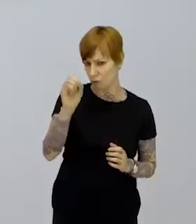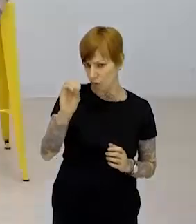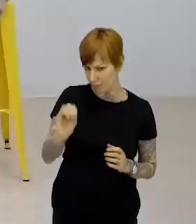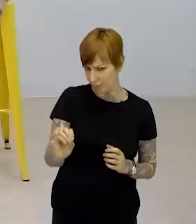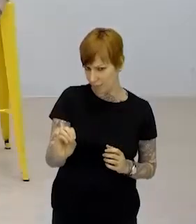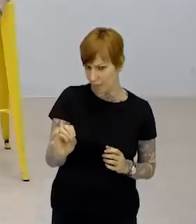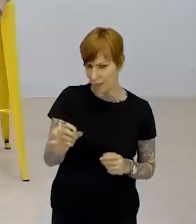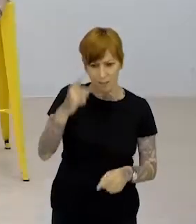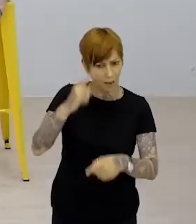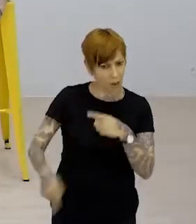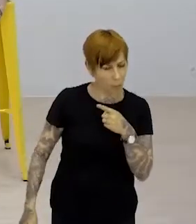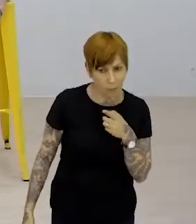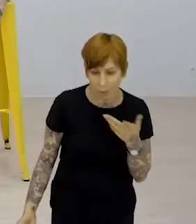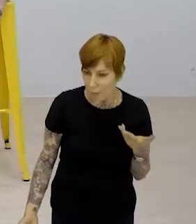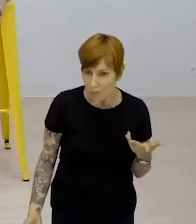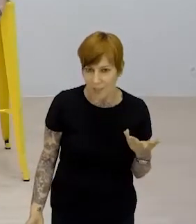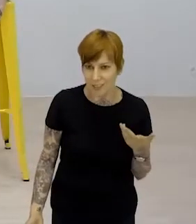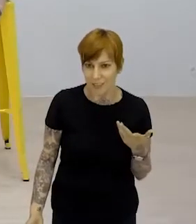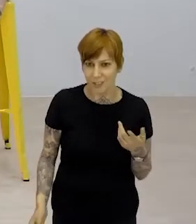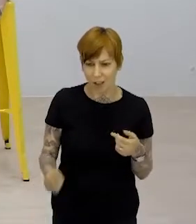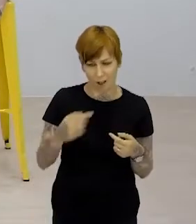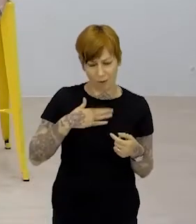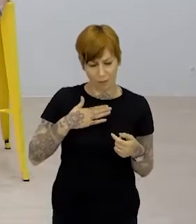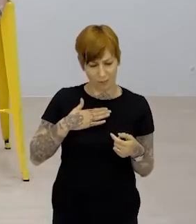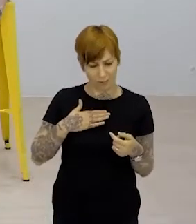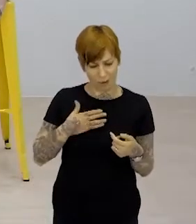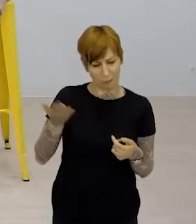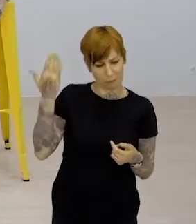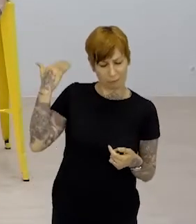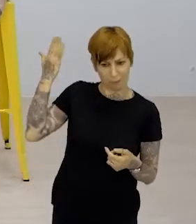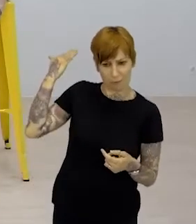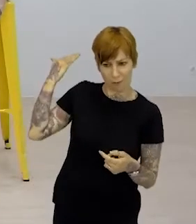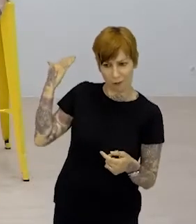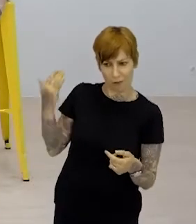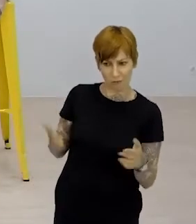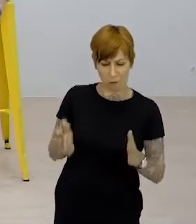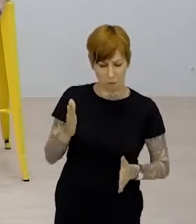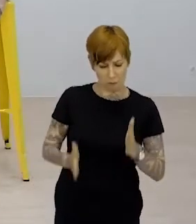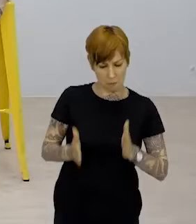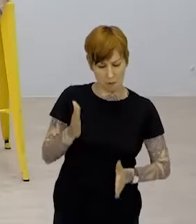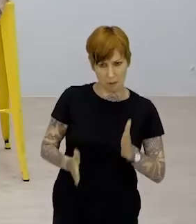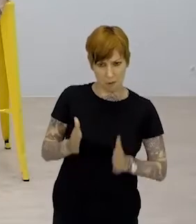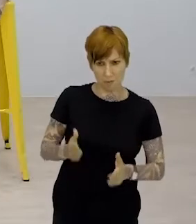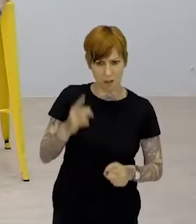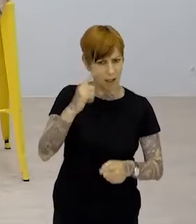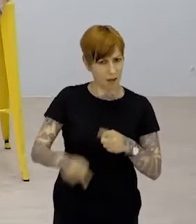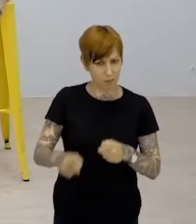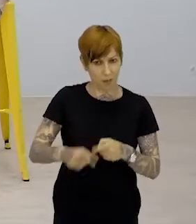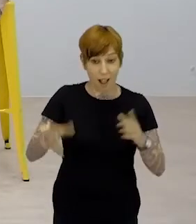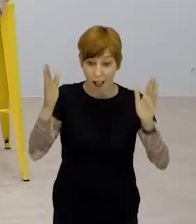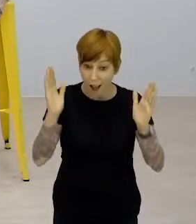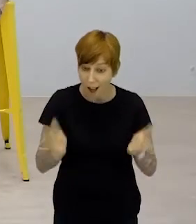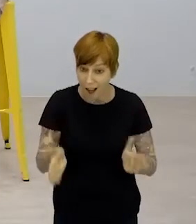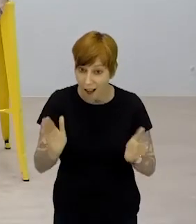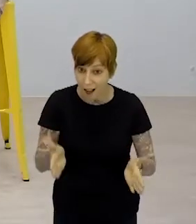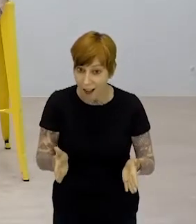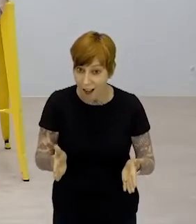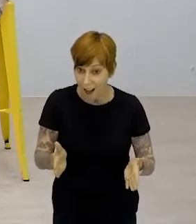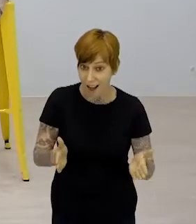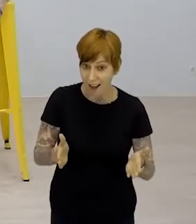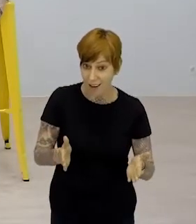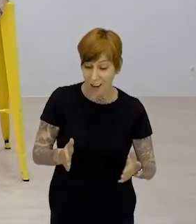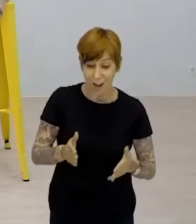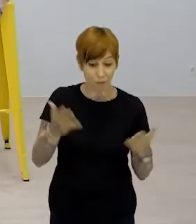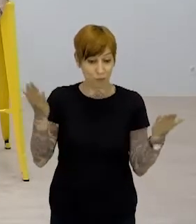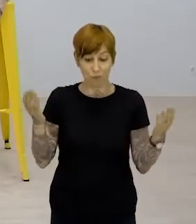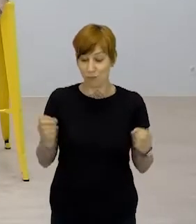meu tempo, skate era proibido. Então, agora, nesse tempo, está super na